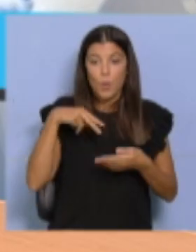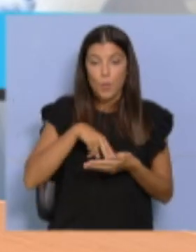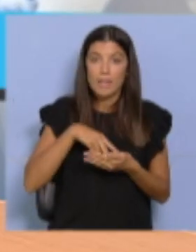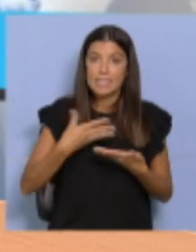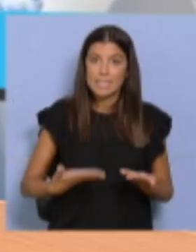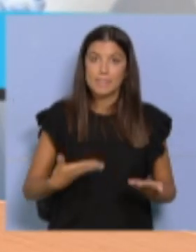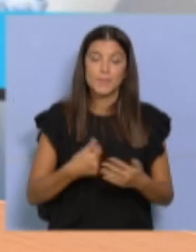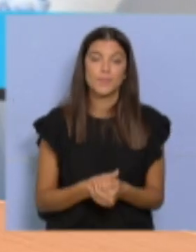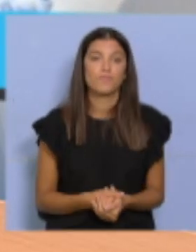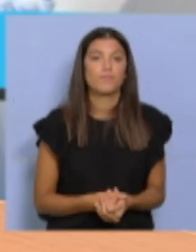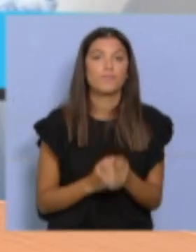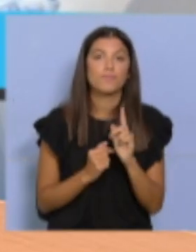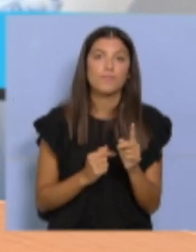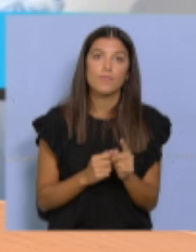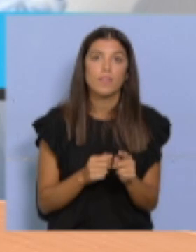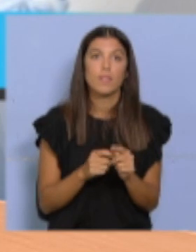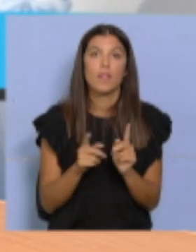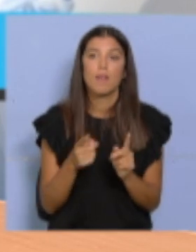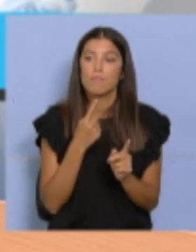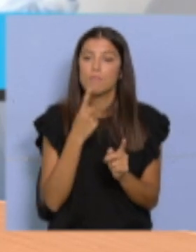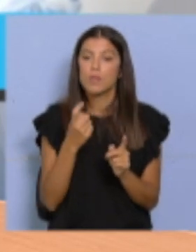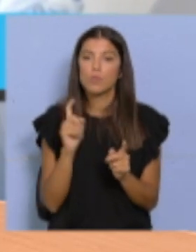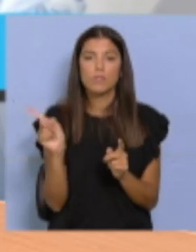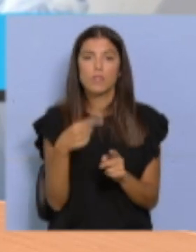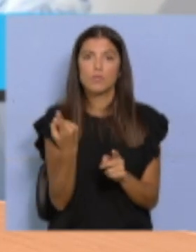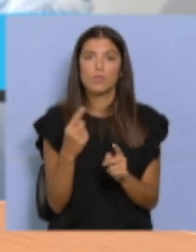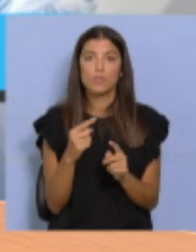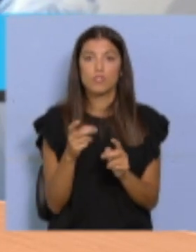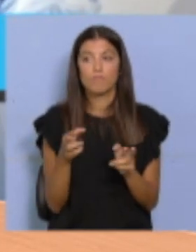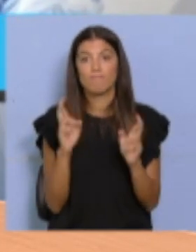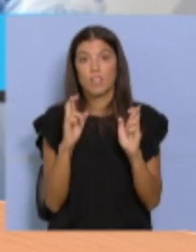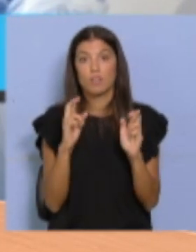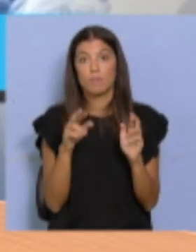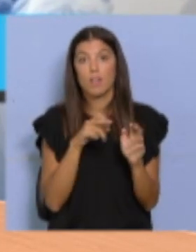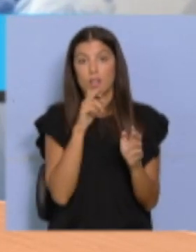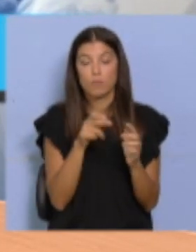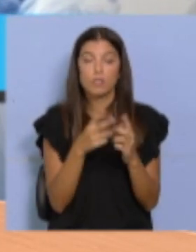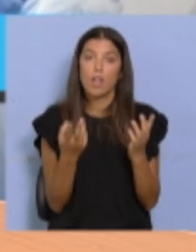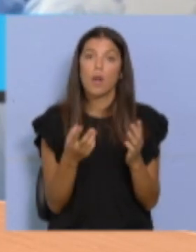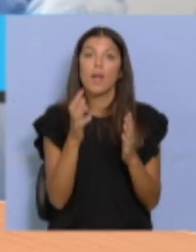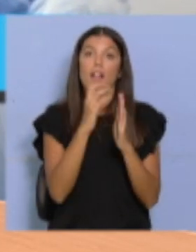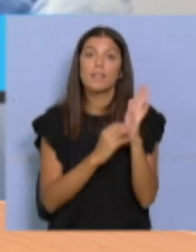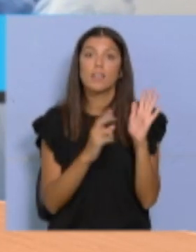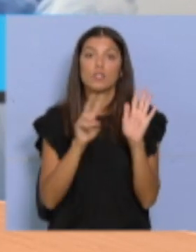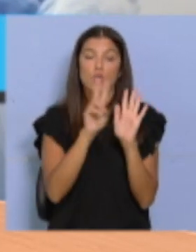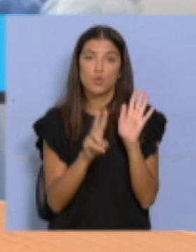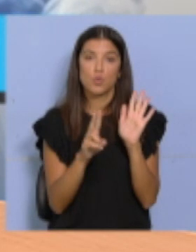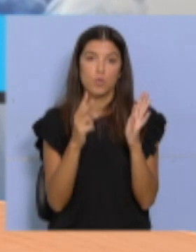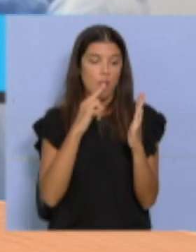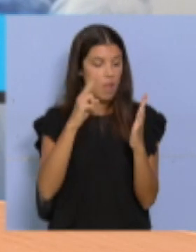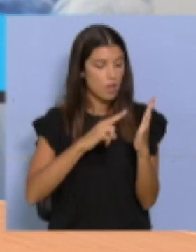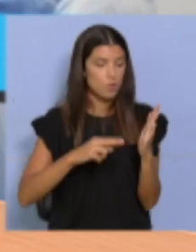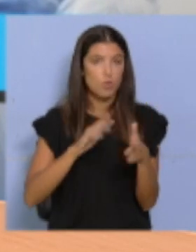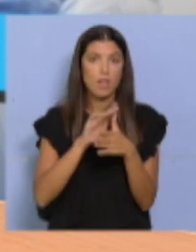Essa resposta ou essa pergunta que chega a todos à espera de uma resposta. Vamos ao texto da segunda leitura, a carta aos Filipenses,